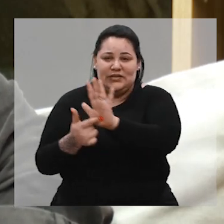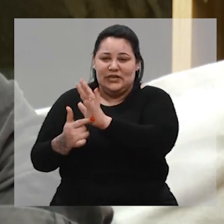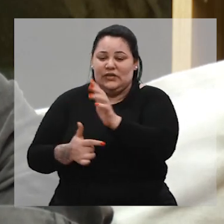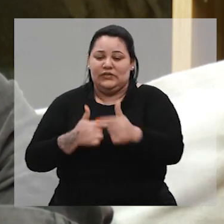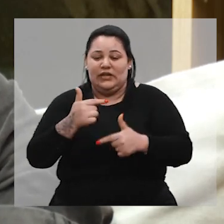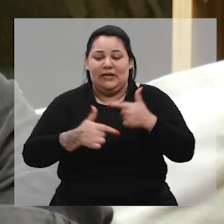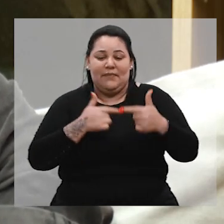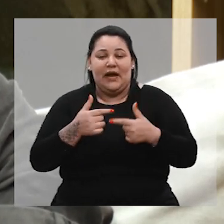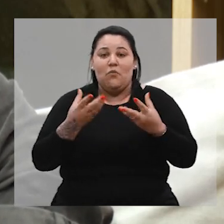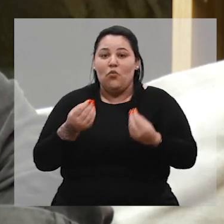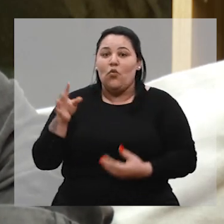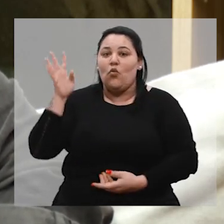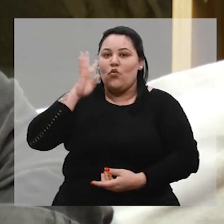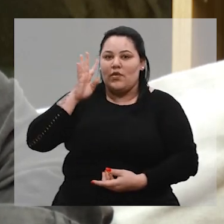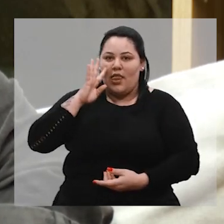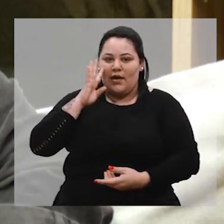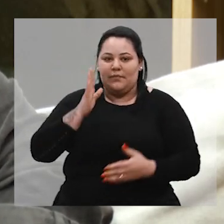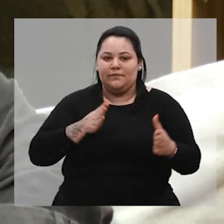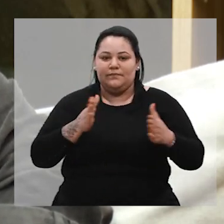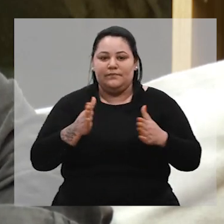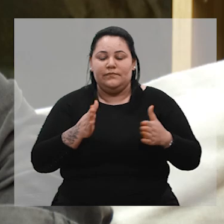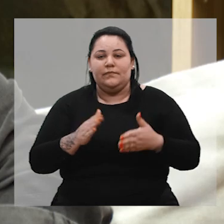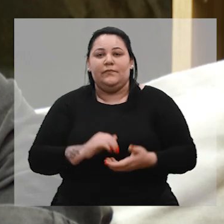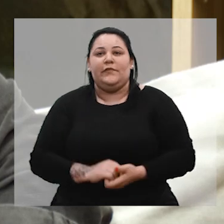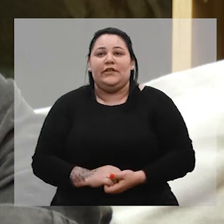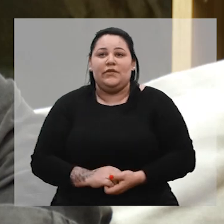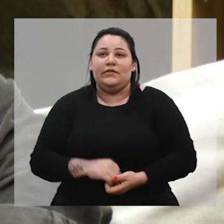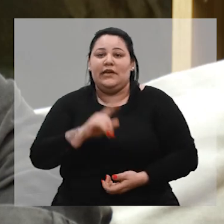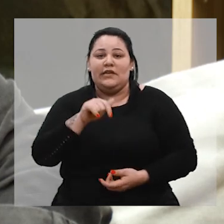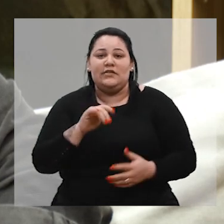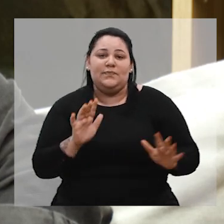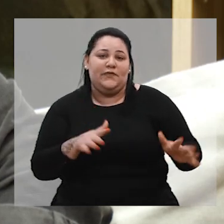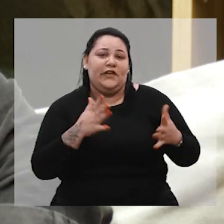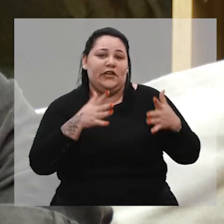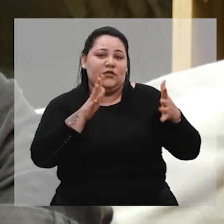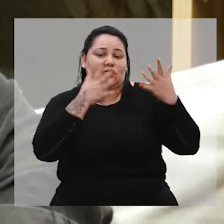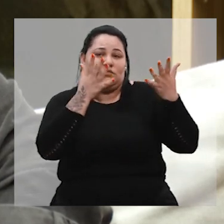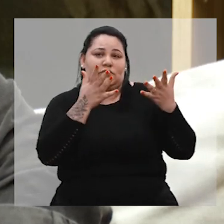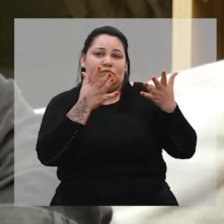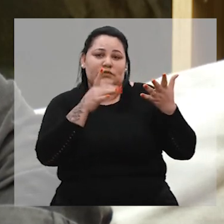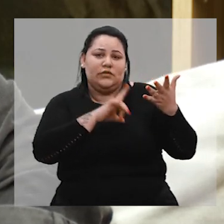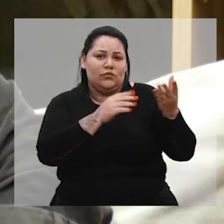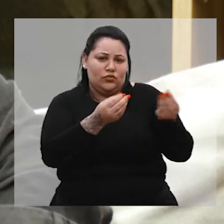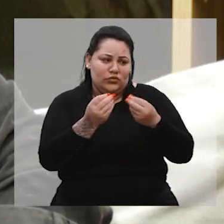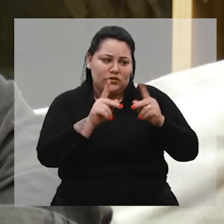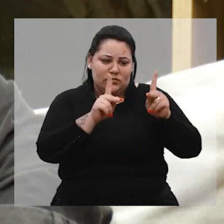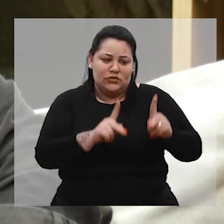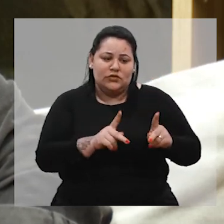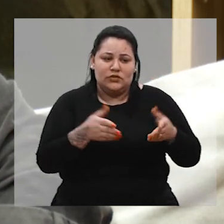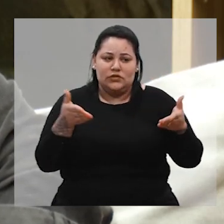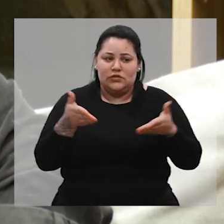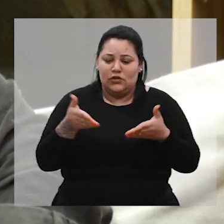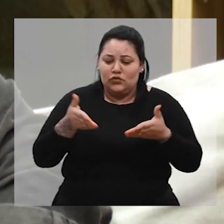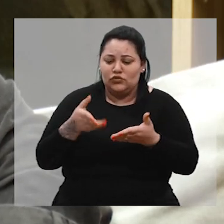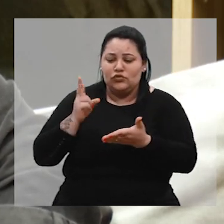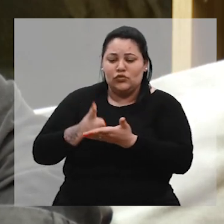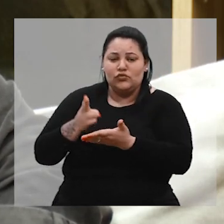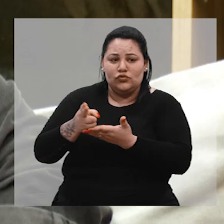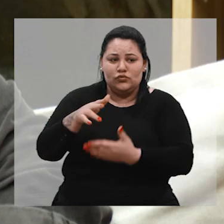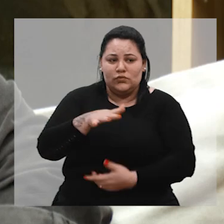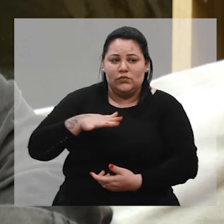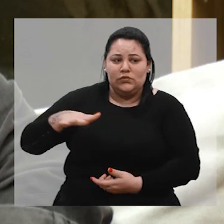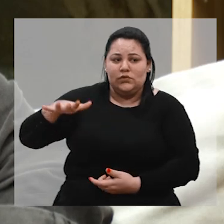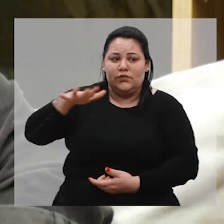tínhamos exposições de trabalhos muito forte na época. E isso incentivou muita gente. Tem muita gente da minha geração